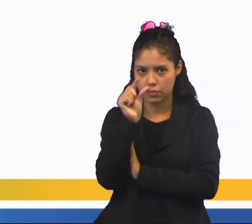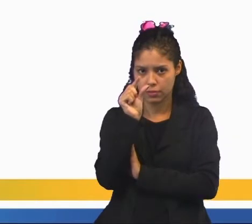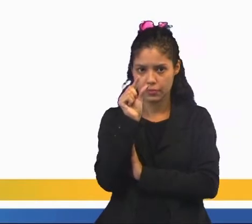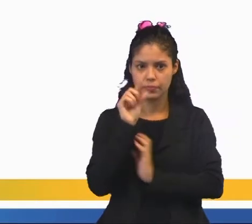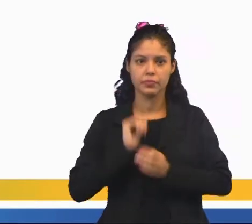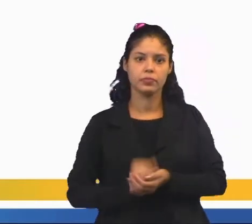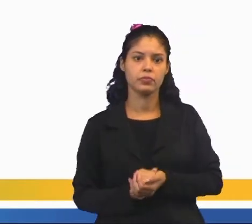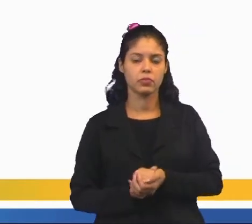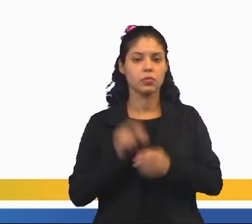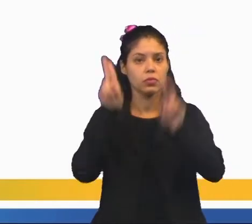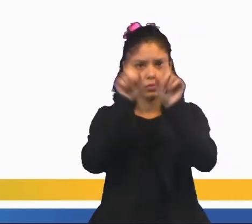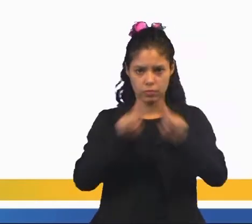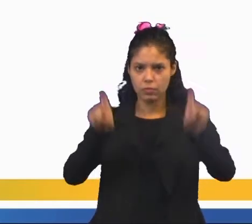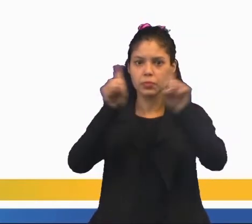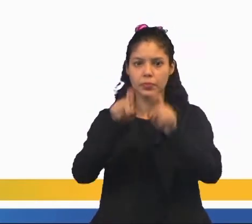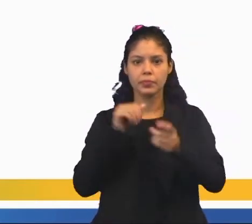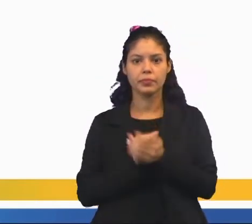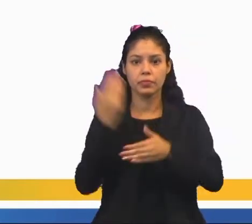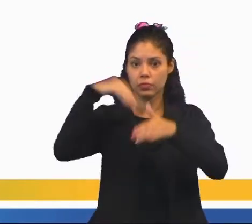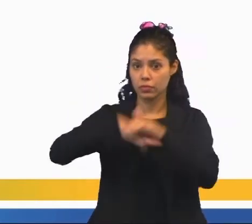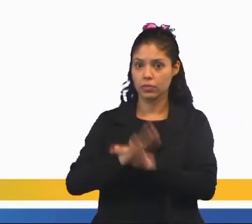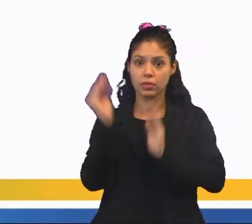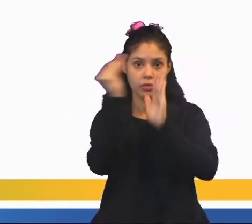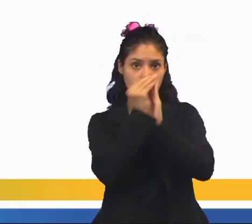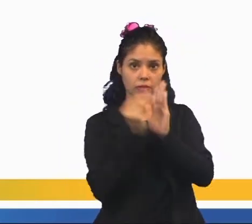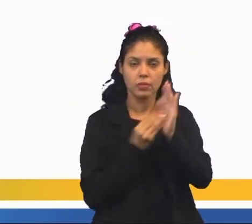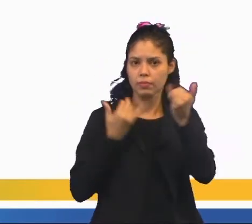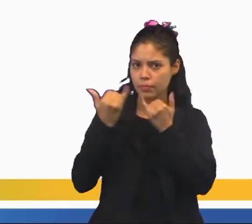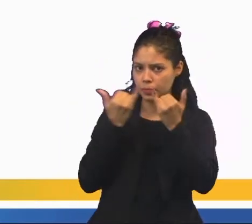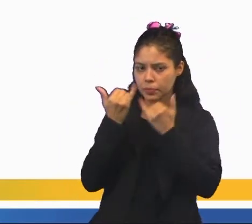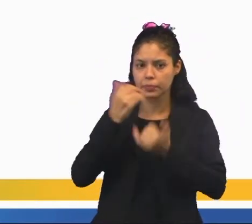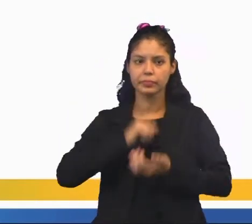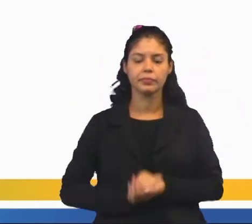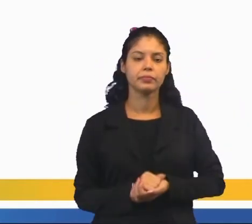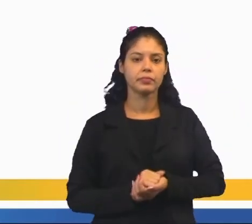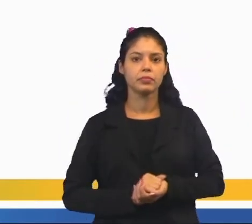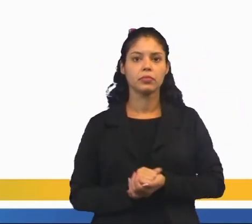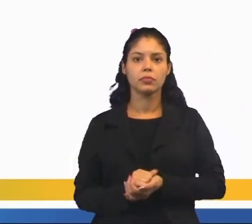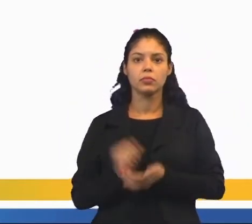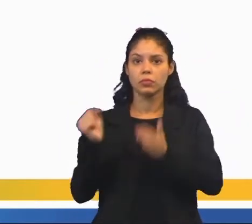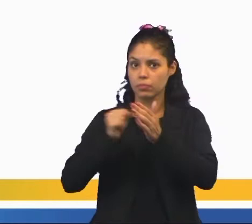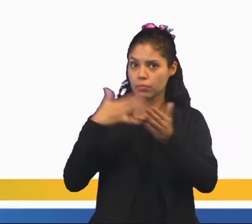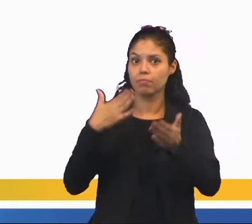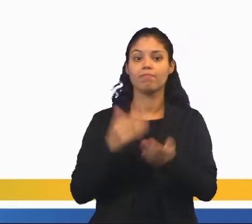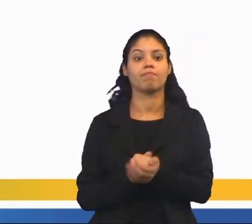de chips no computador para armazenar dados e programas.